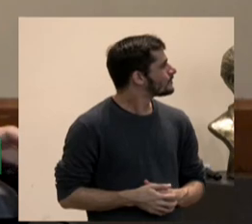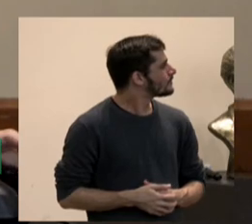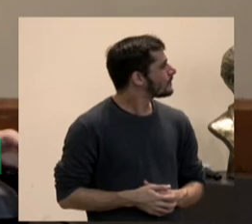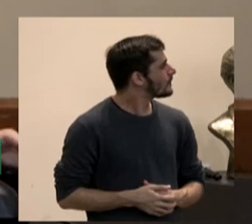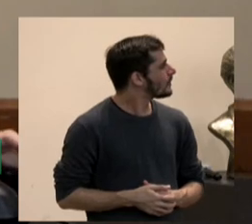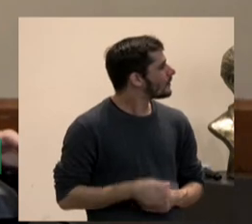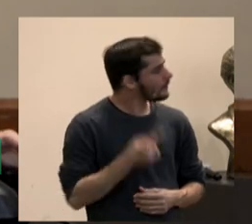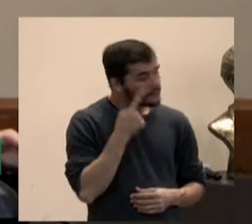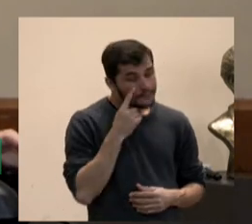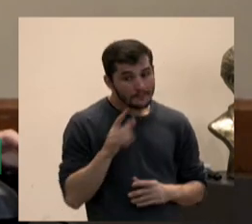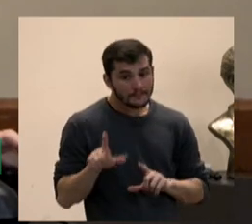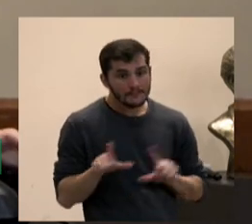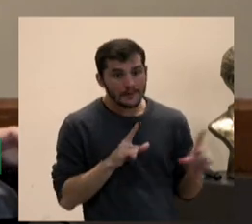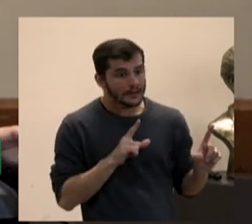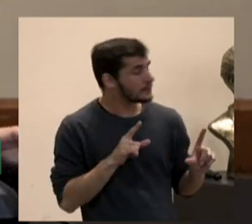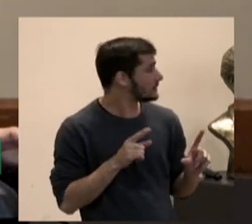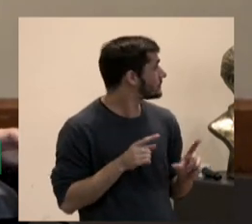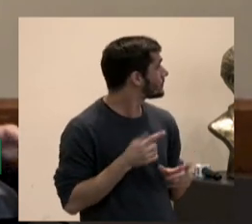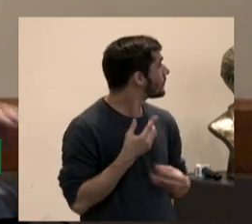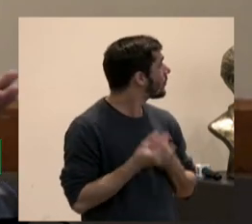manusear isso. Deu.